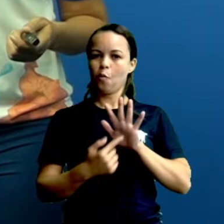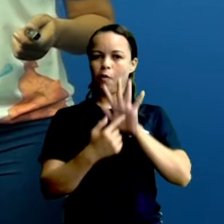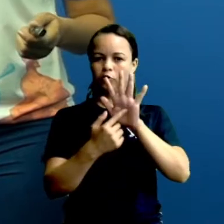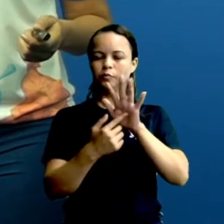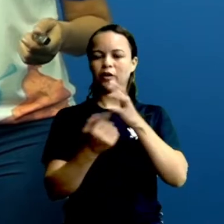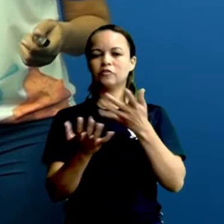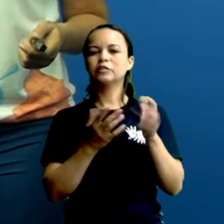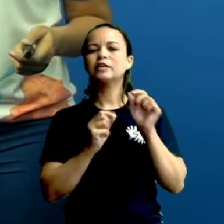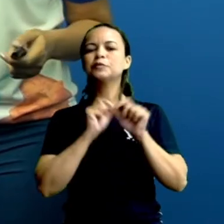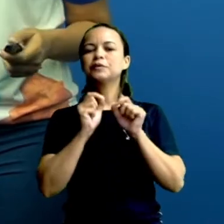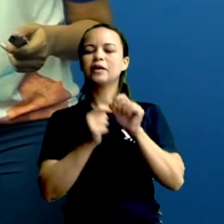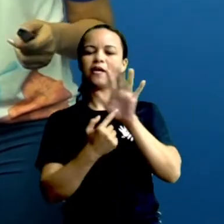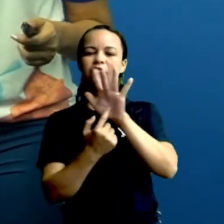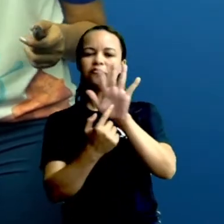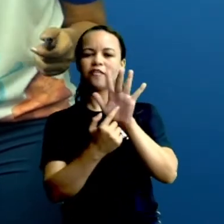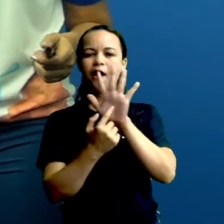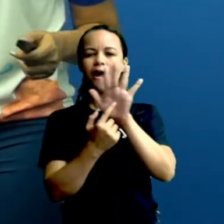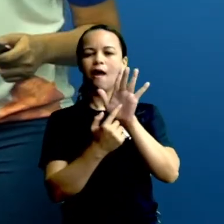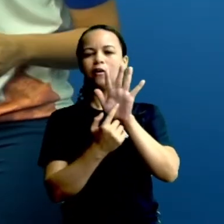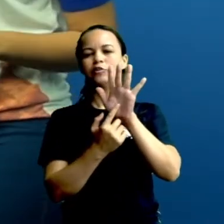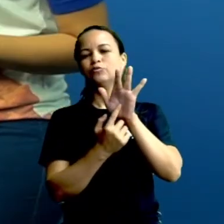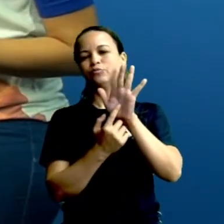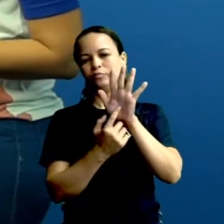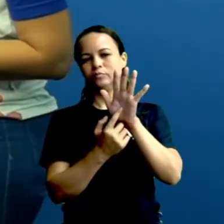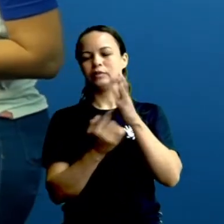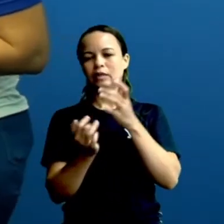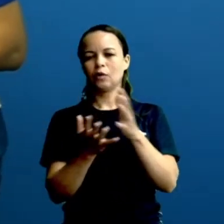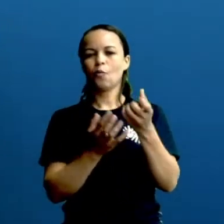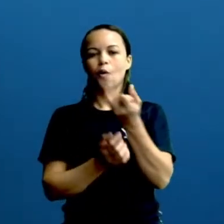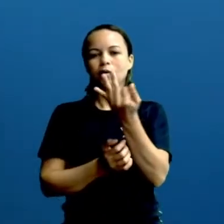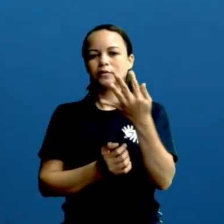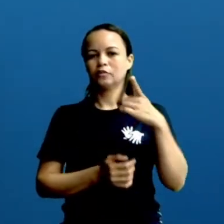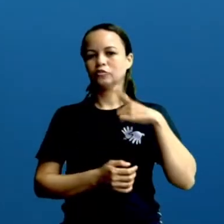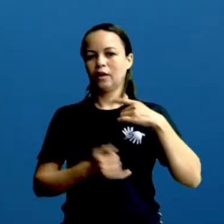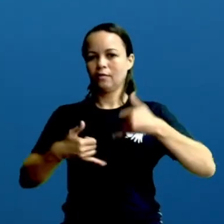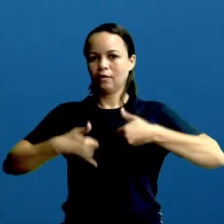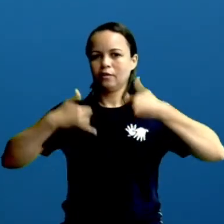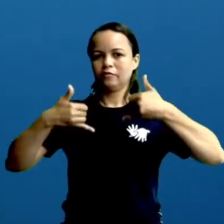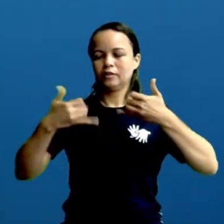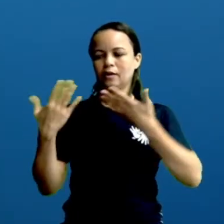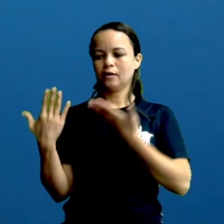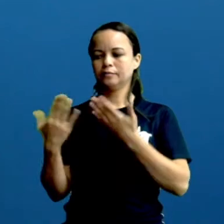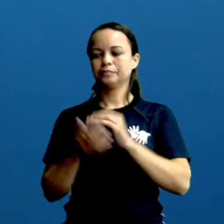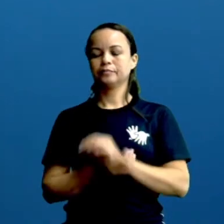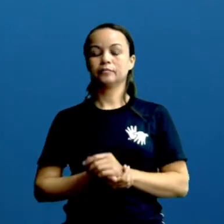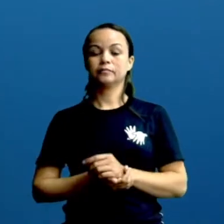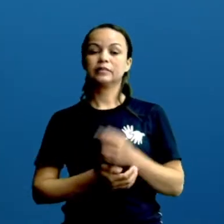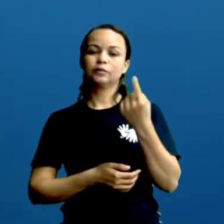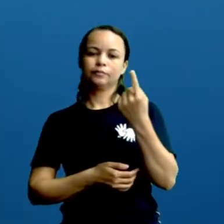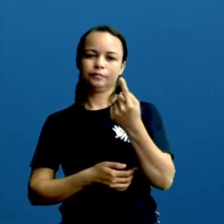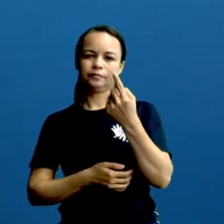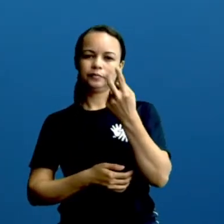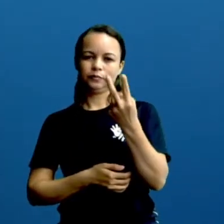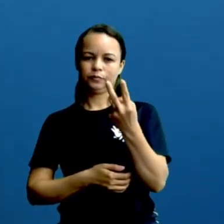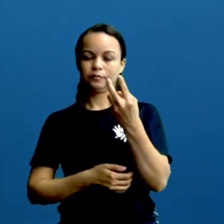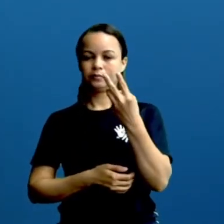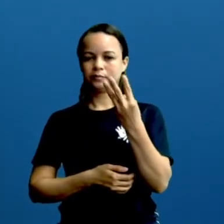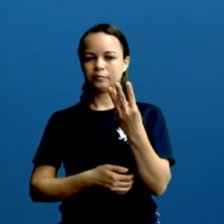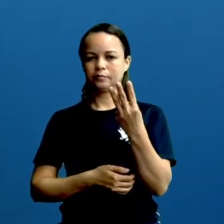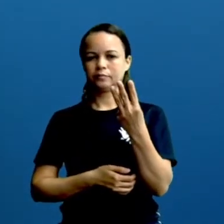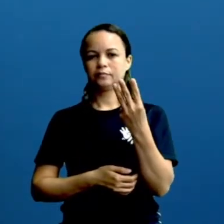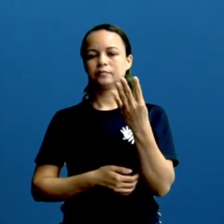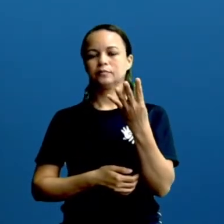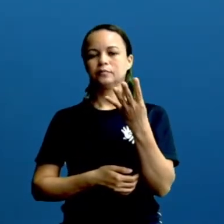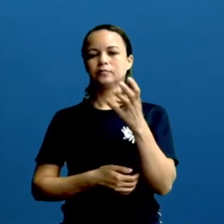as velinhas do aniversário. Vamos contar quantas velinhas tem aqui? Ó, 1, 2,